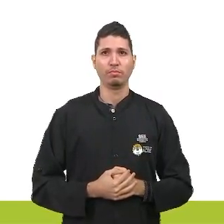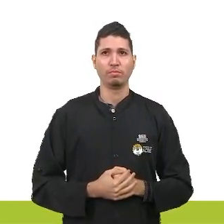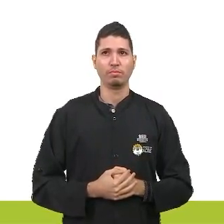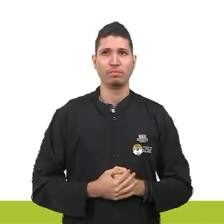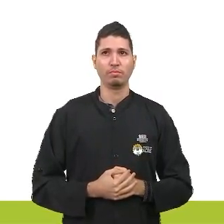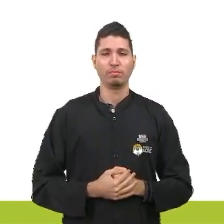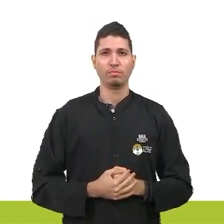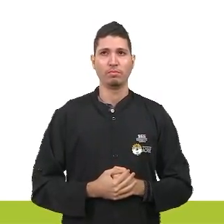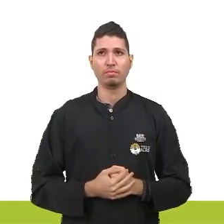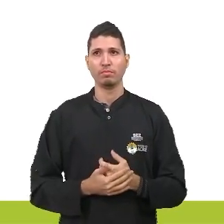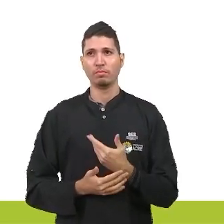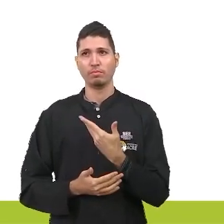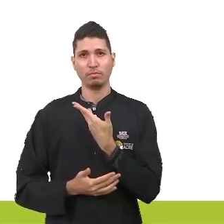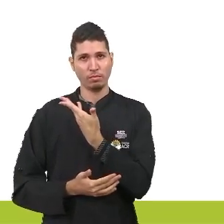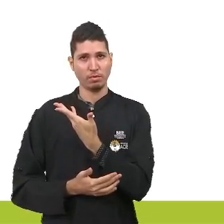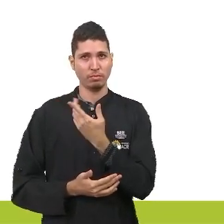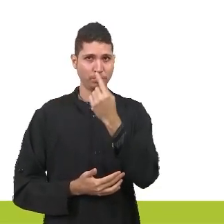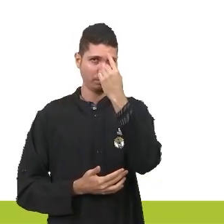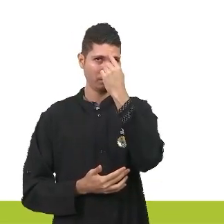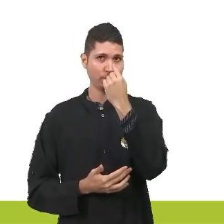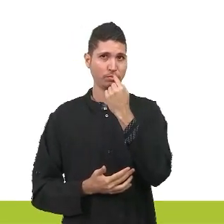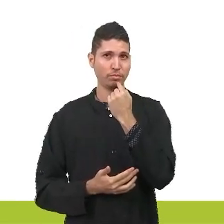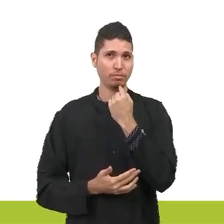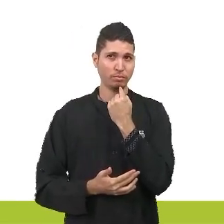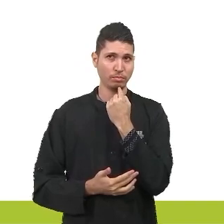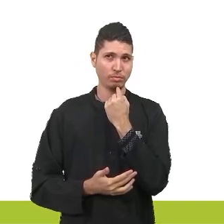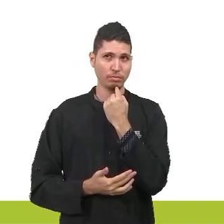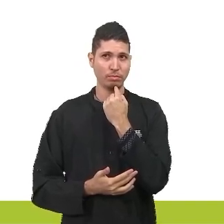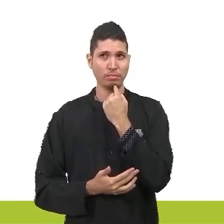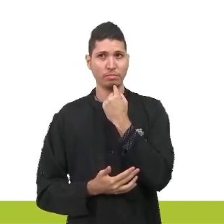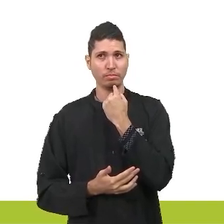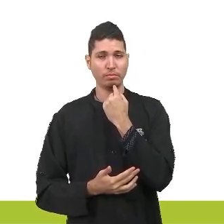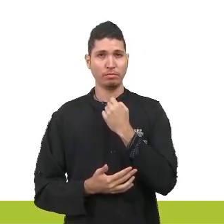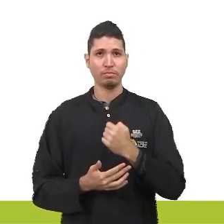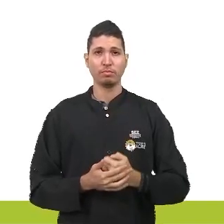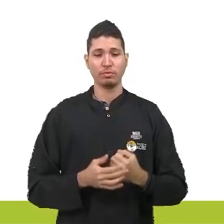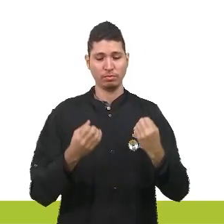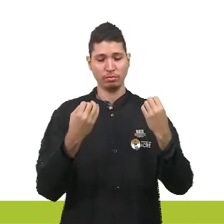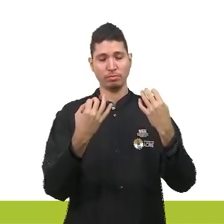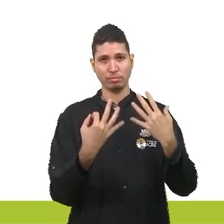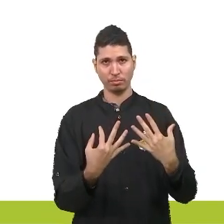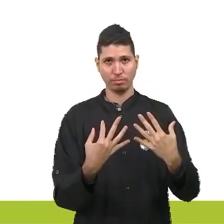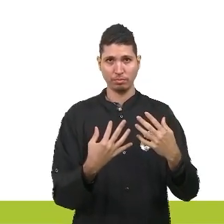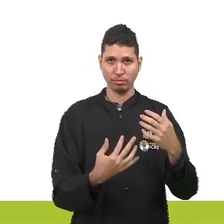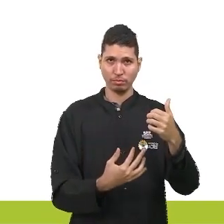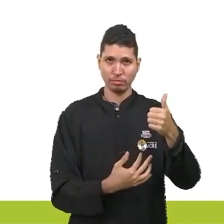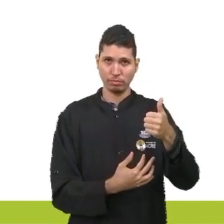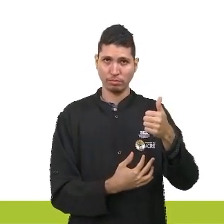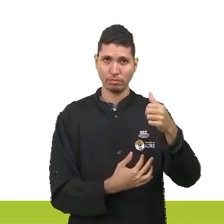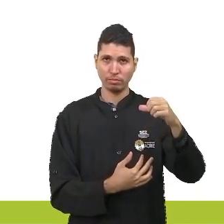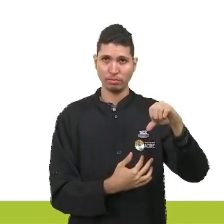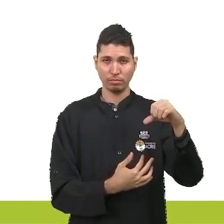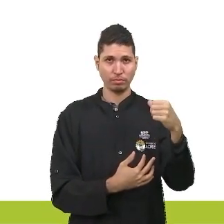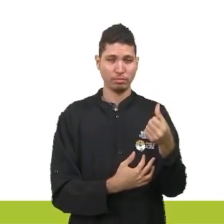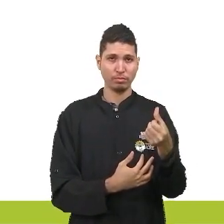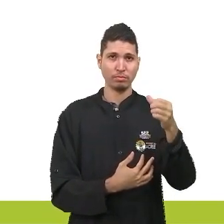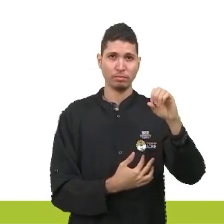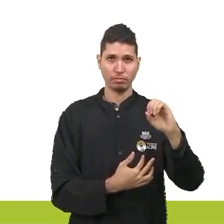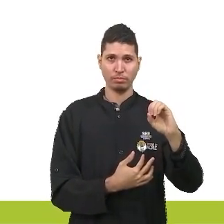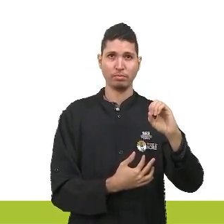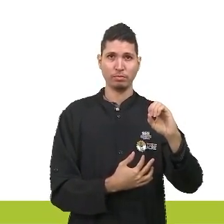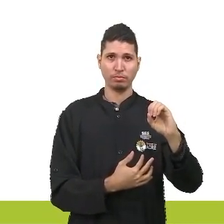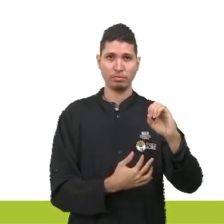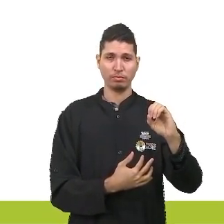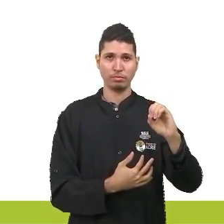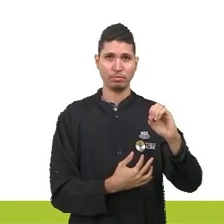trouxe, né, essa imagem para vocês, que aí vem falando o seguinte: em 1960,